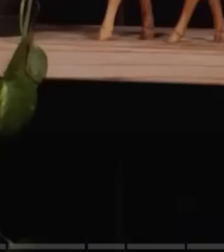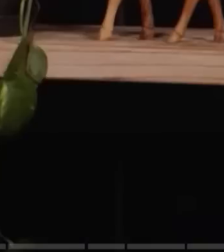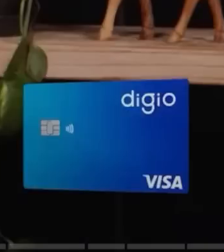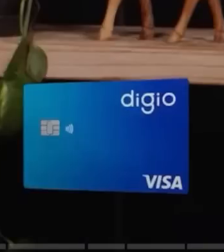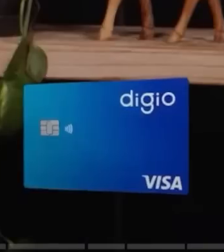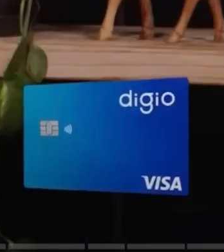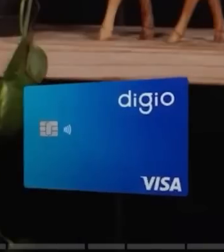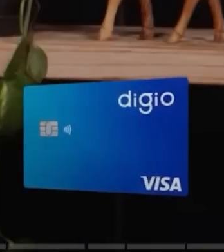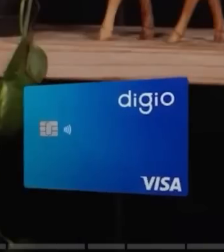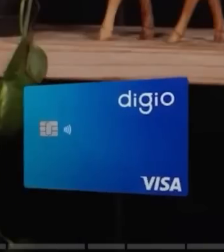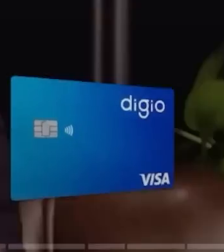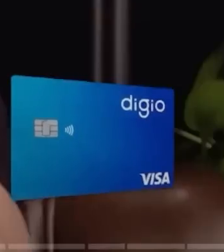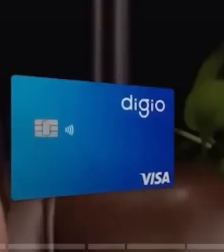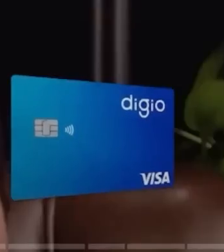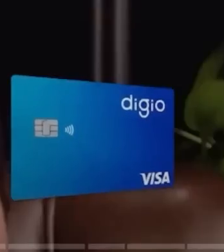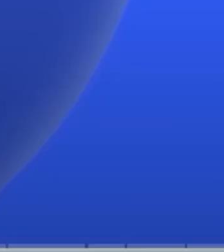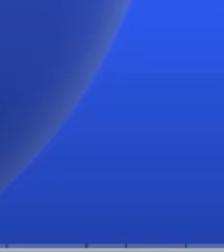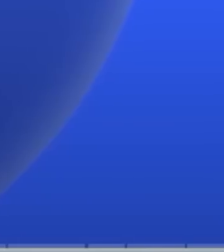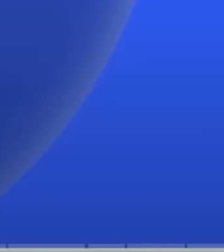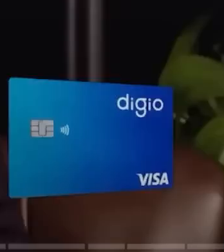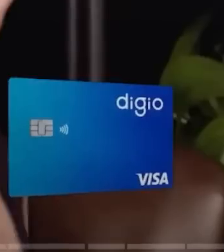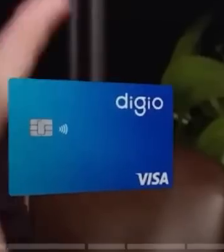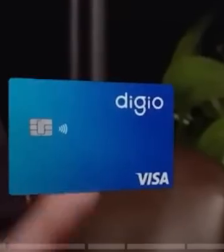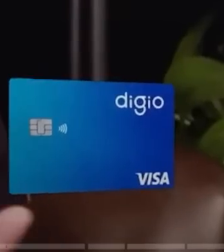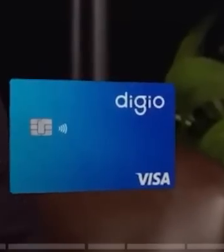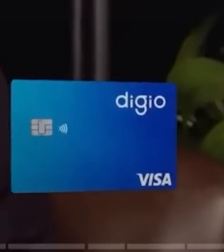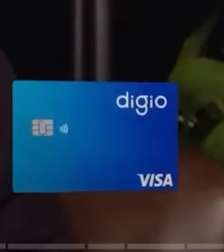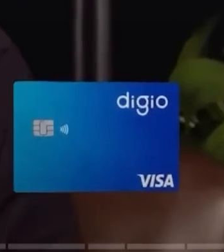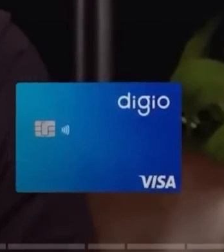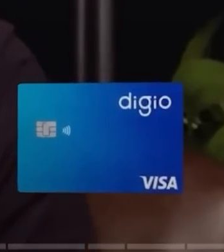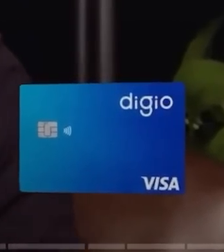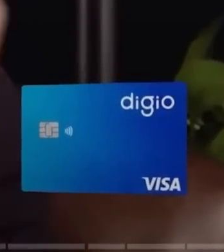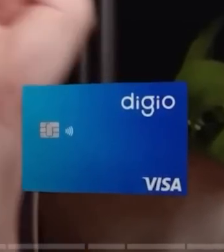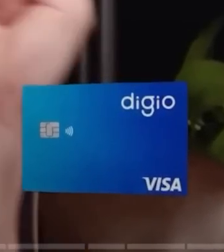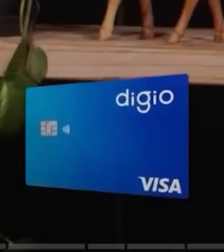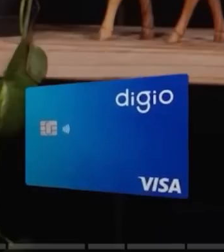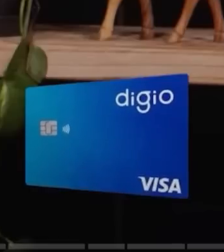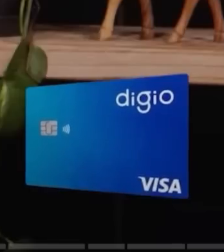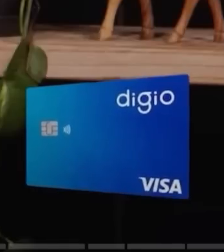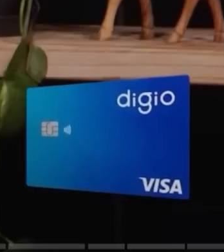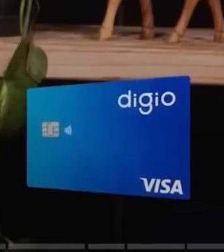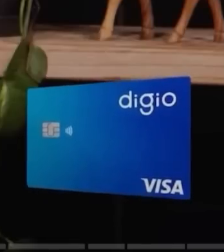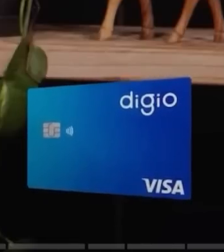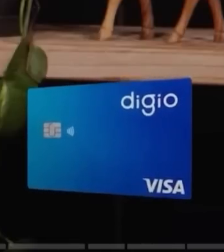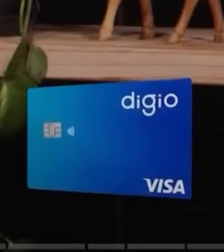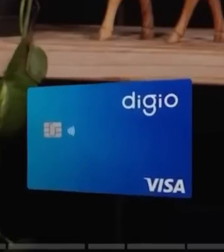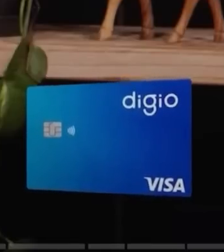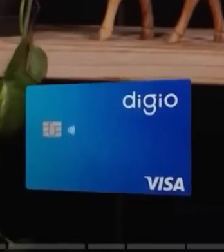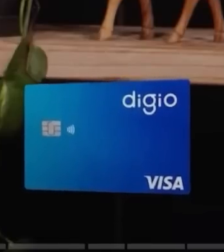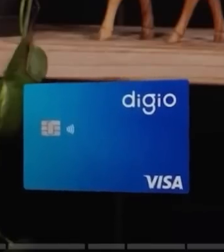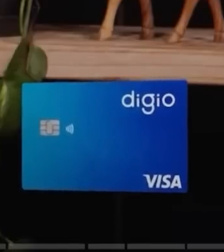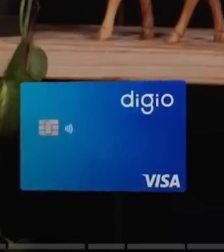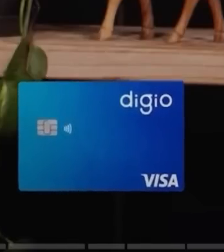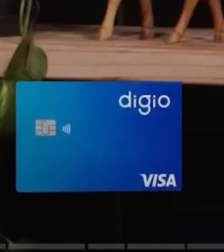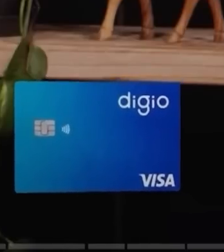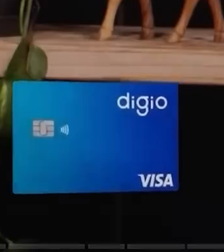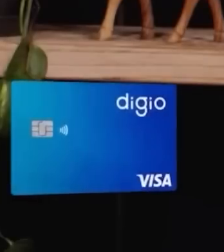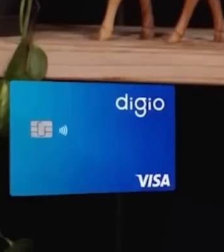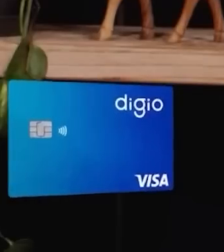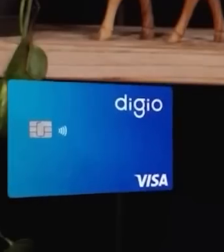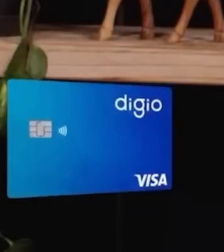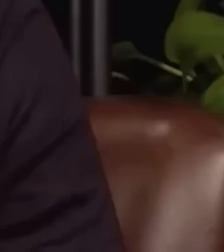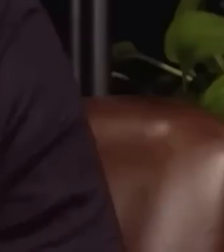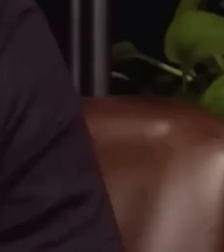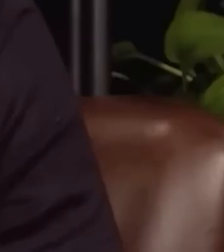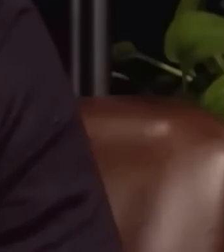digno agora um amigo baixo app ou entra para quem sabe você ganhar 50 reais para cada amigo